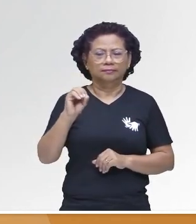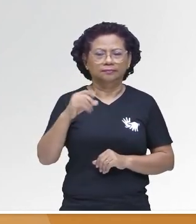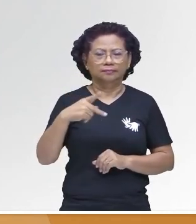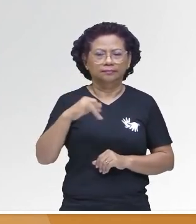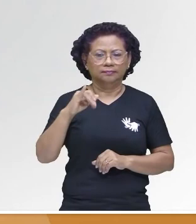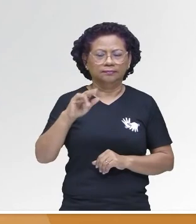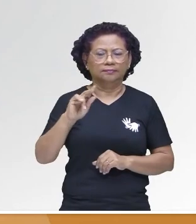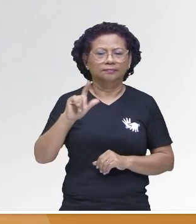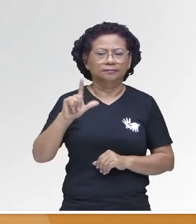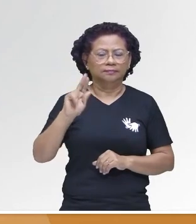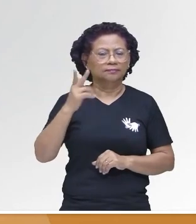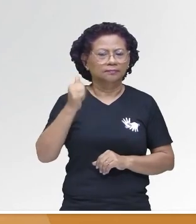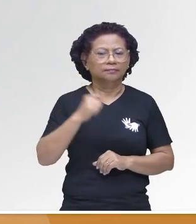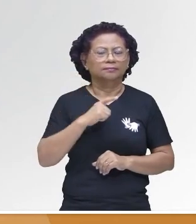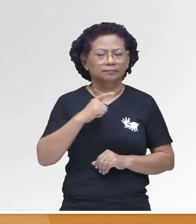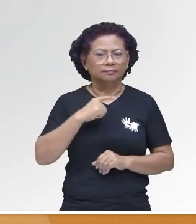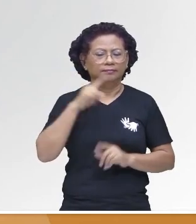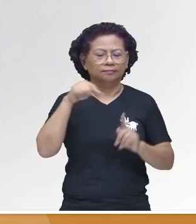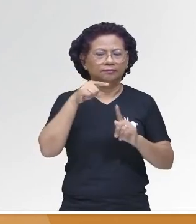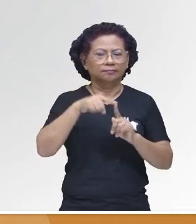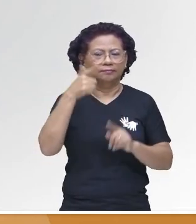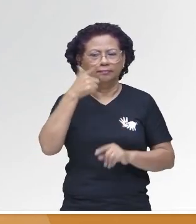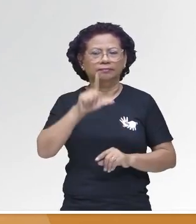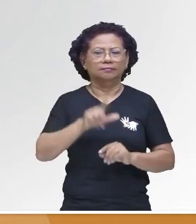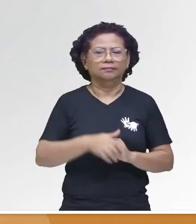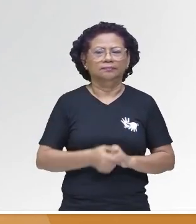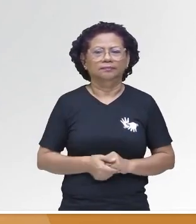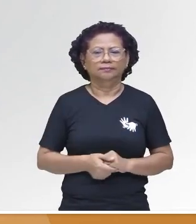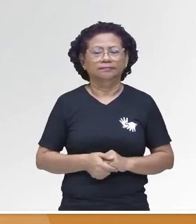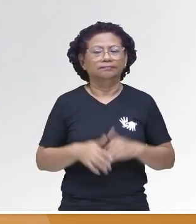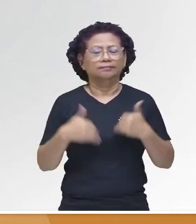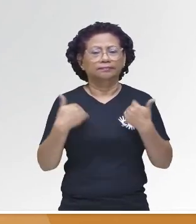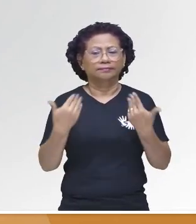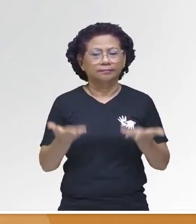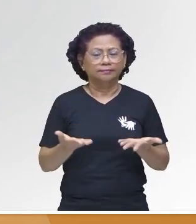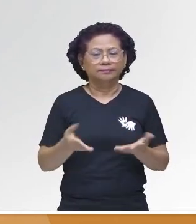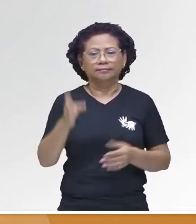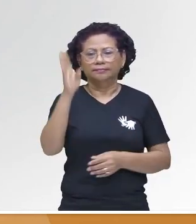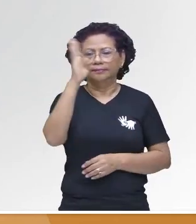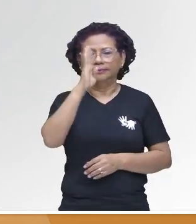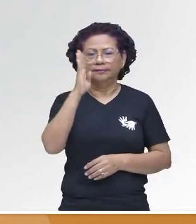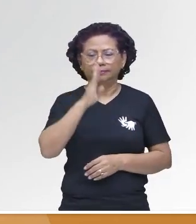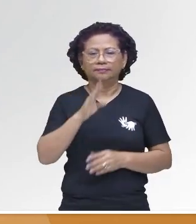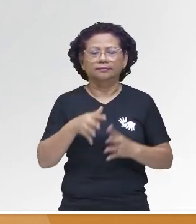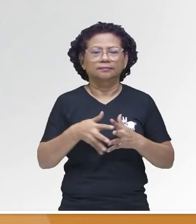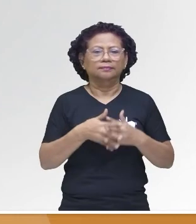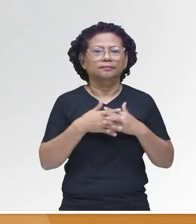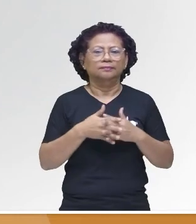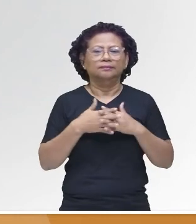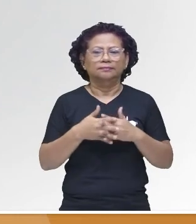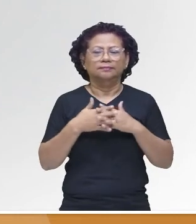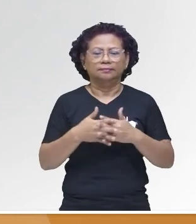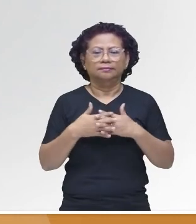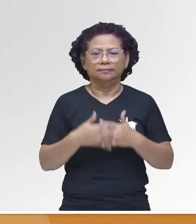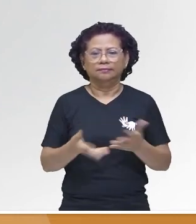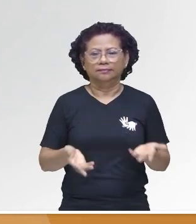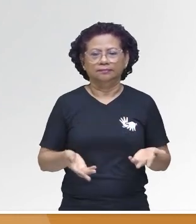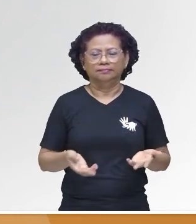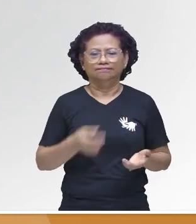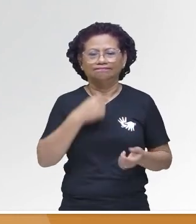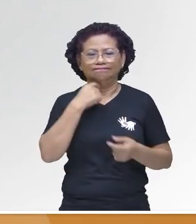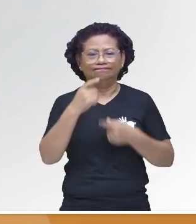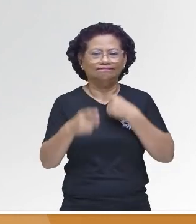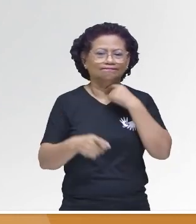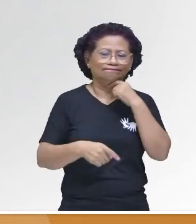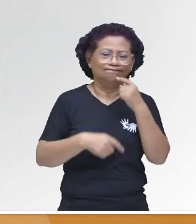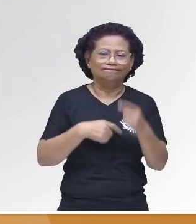alguns objetivos. Senhores, o Brasil estava numa confusão tremenda, ninguém sabia